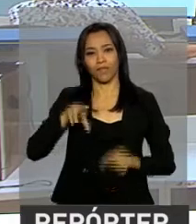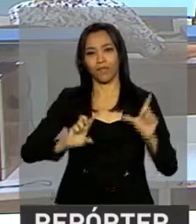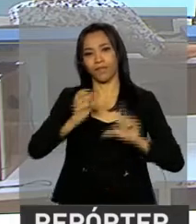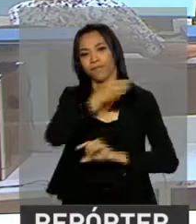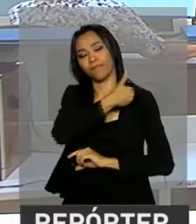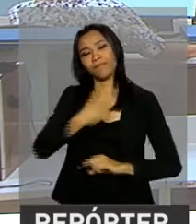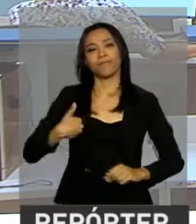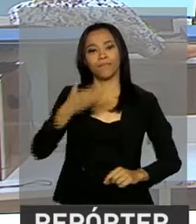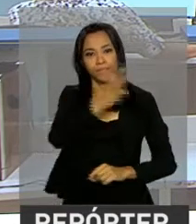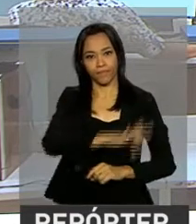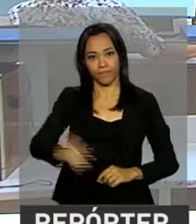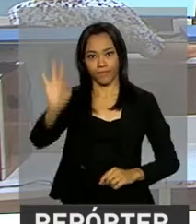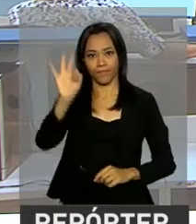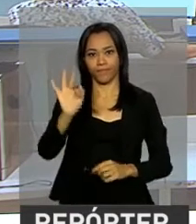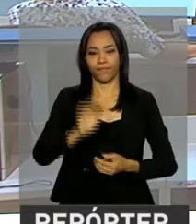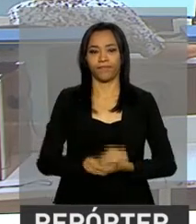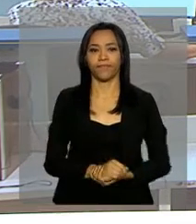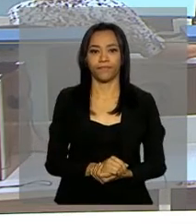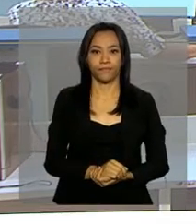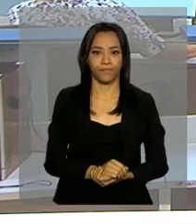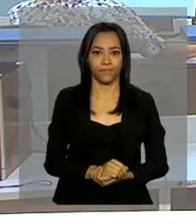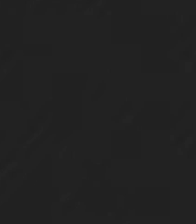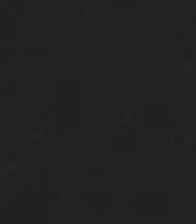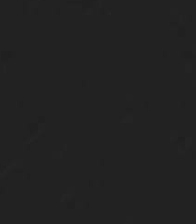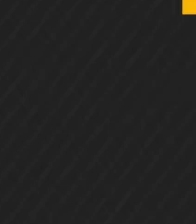br a tv do governo federal